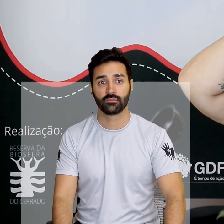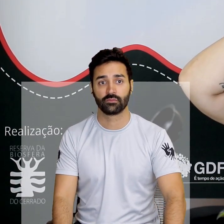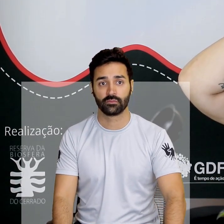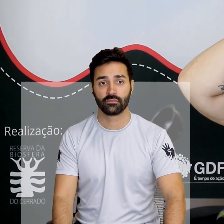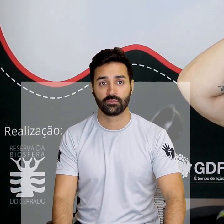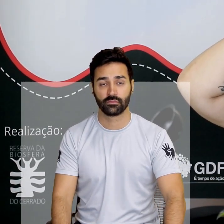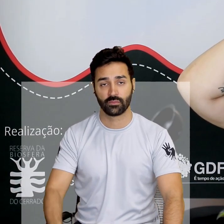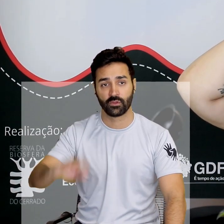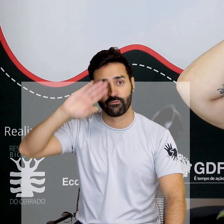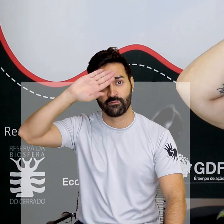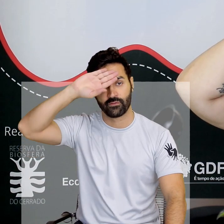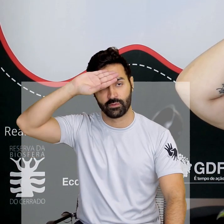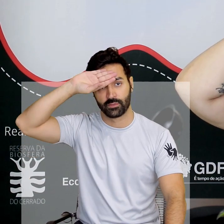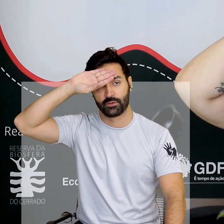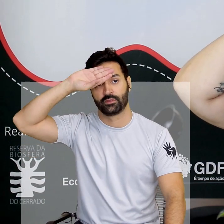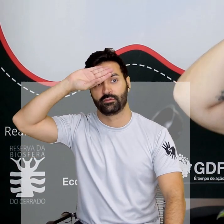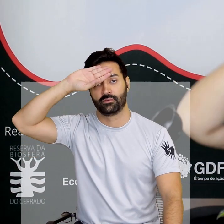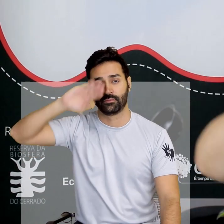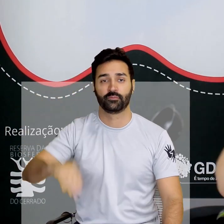Febre.